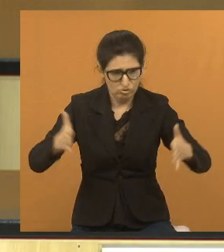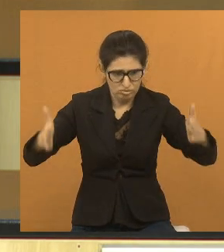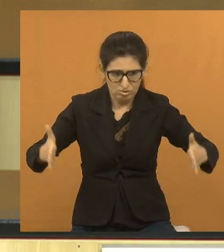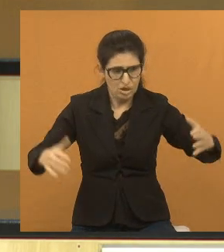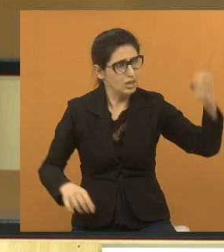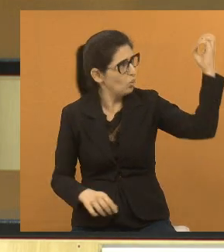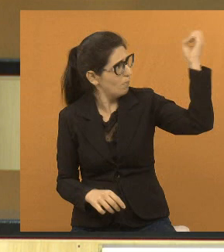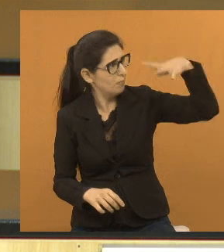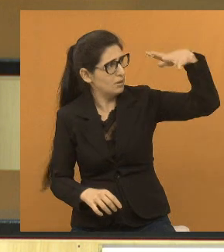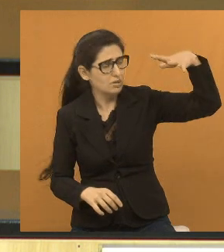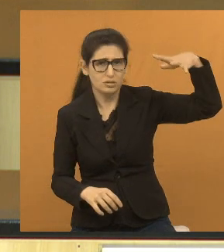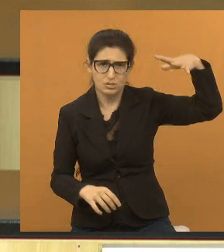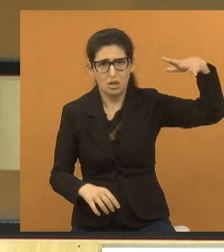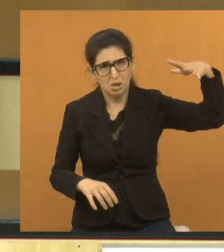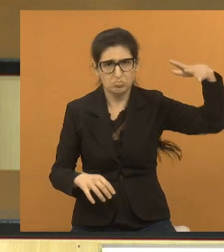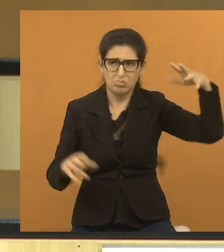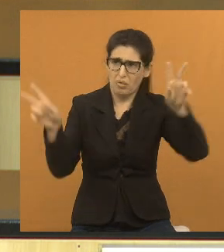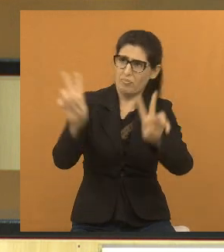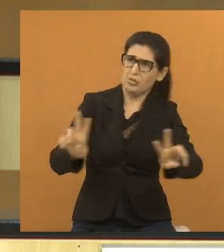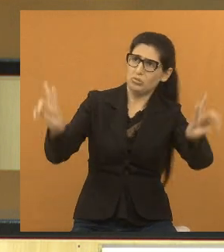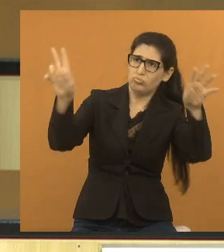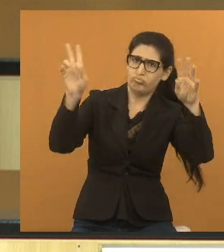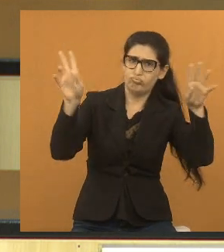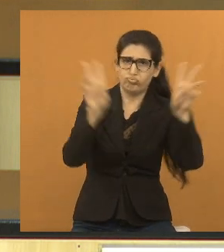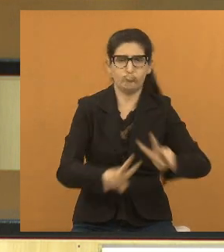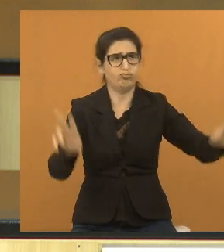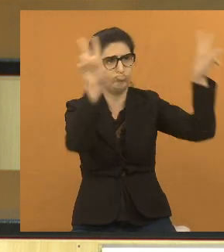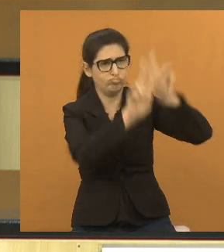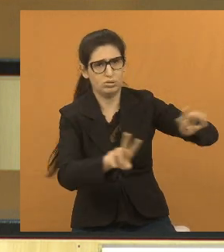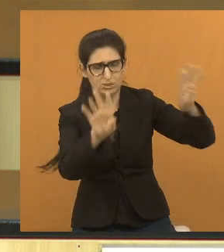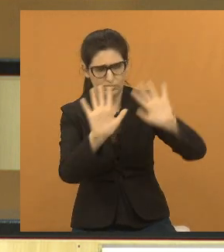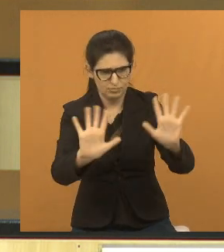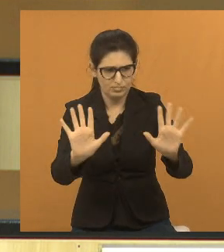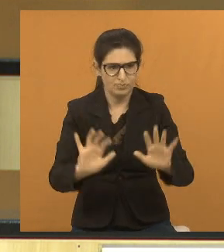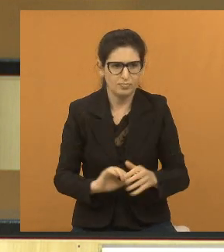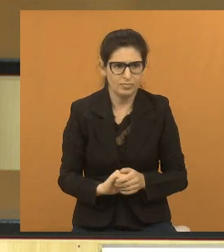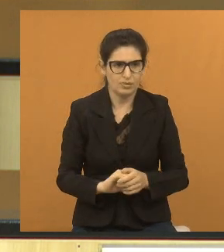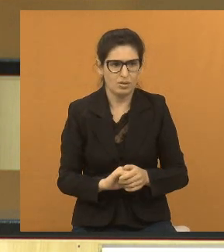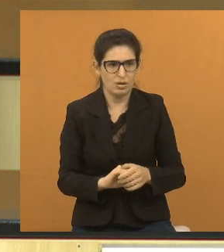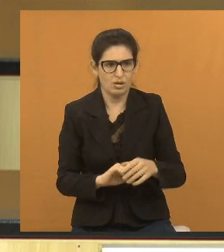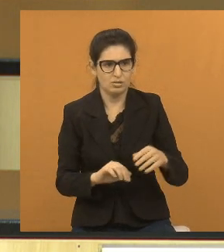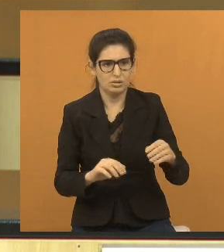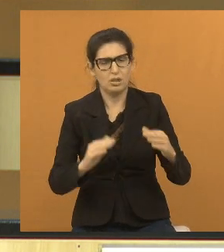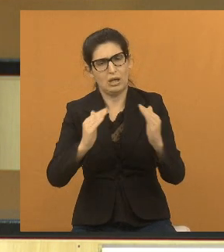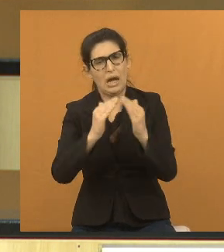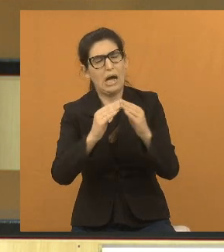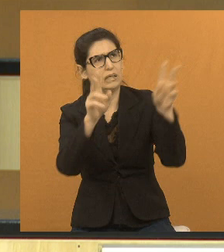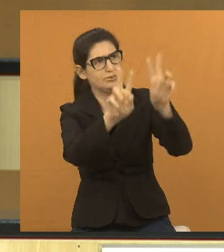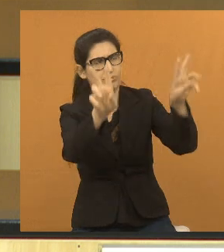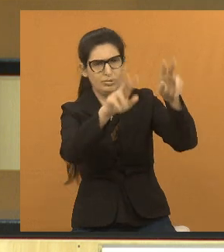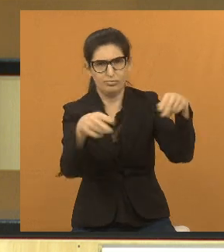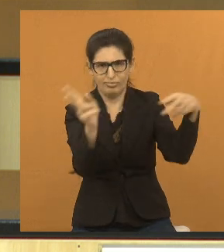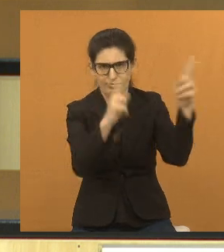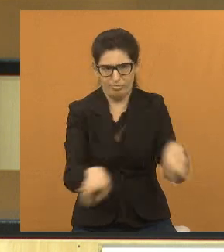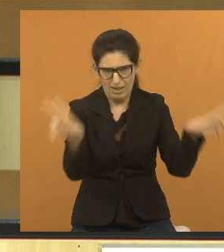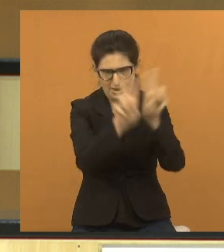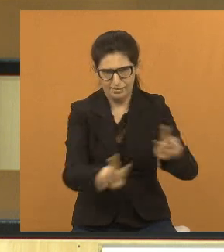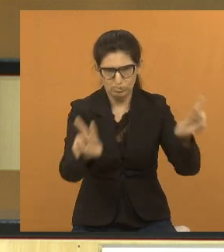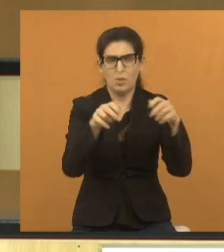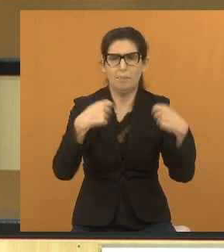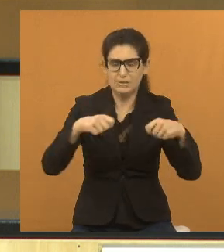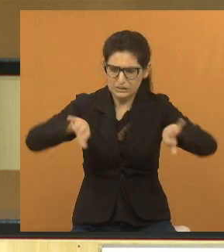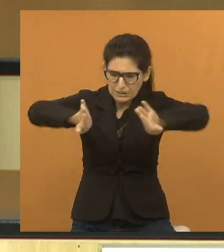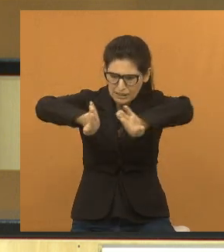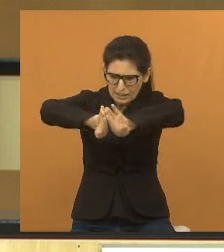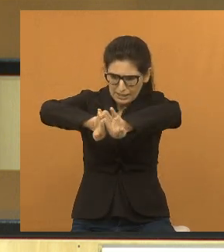iluminação, ventilação, aí tem que ter a questão dos recuos. Tem que